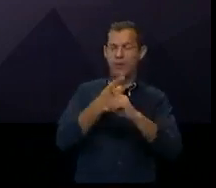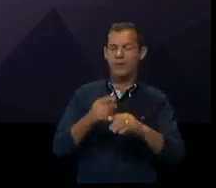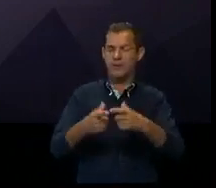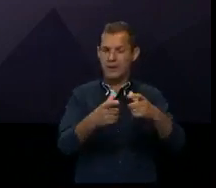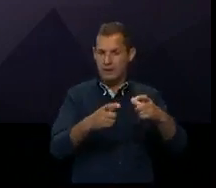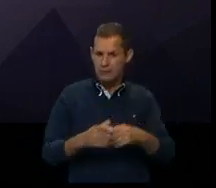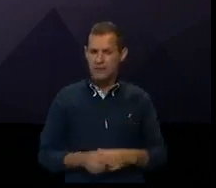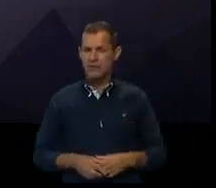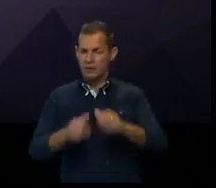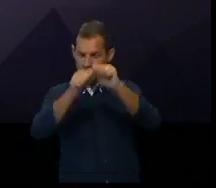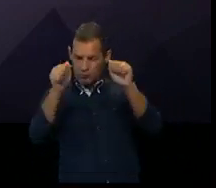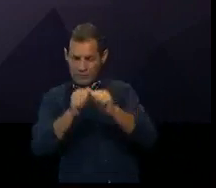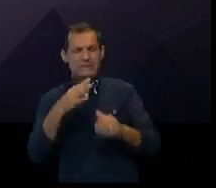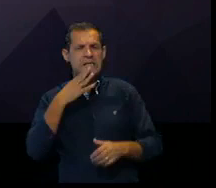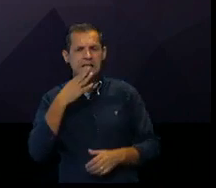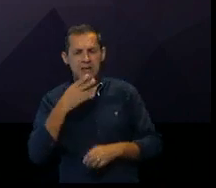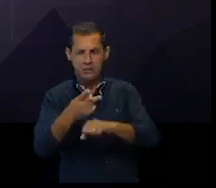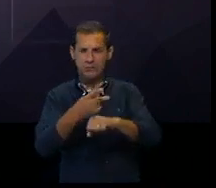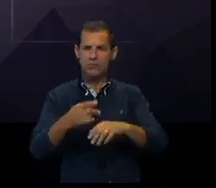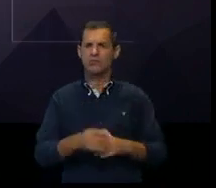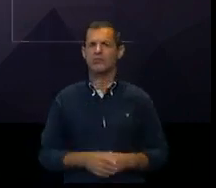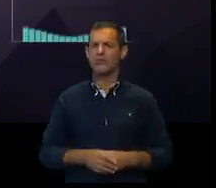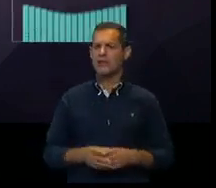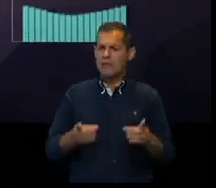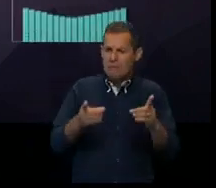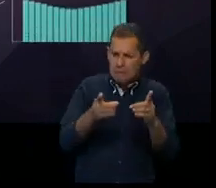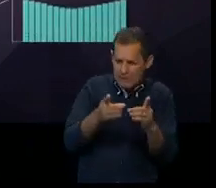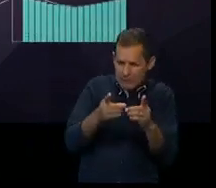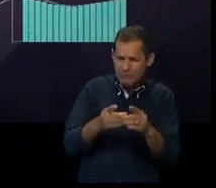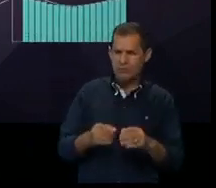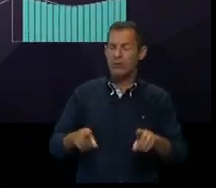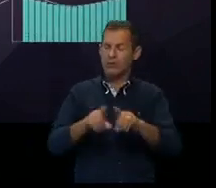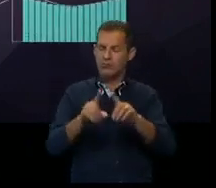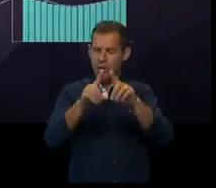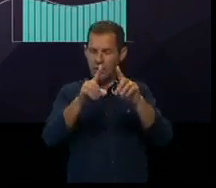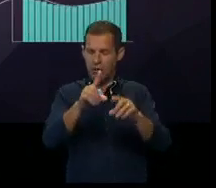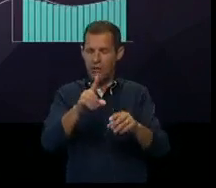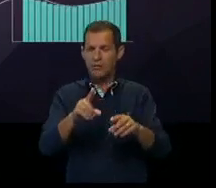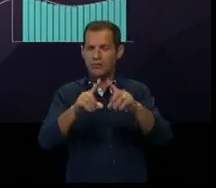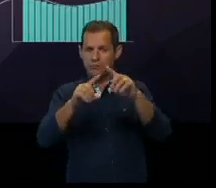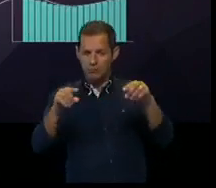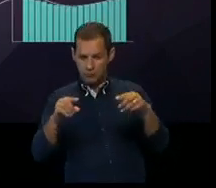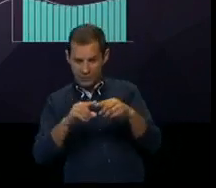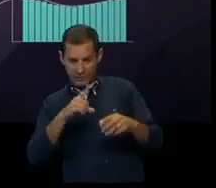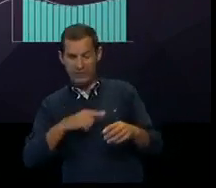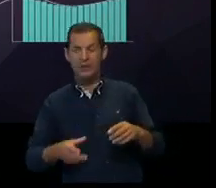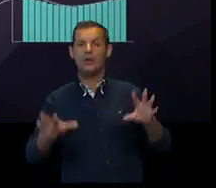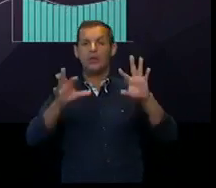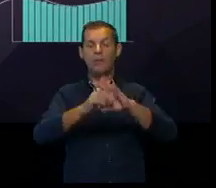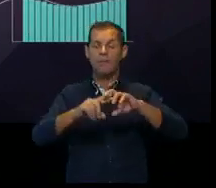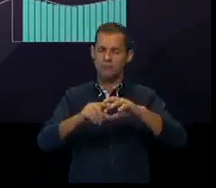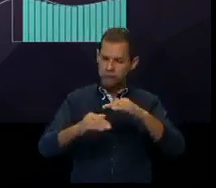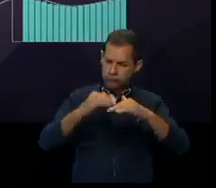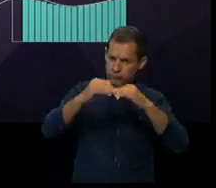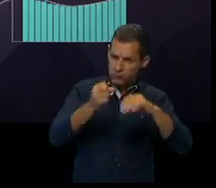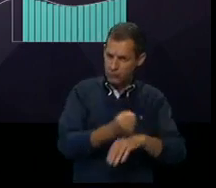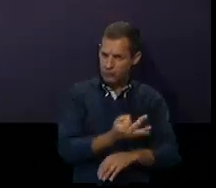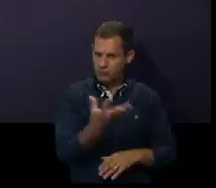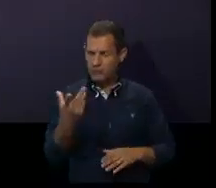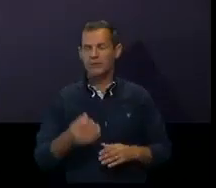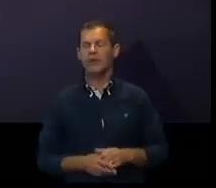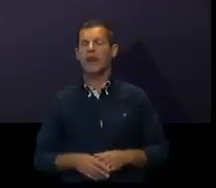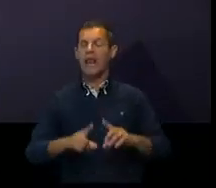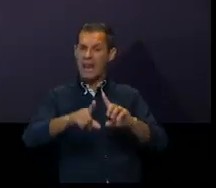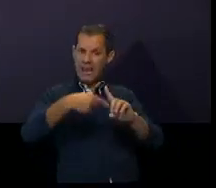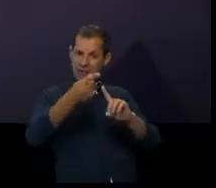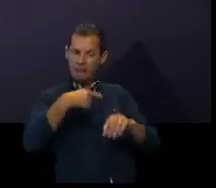a área de uma figura irregular, propõe que se diminua o tamanho dos retângulos que devem preenchê-la, mas que se aumente a sua quantidade.